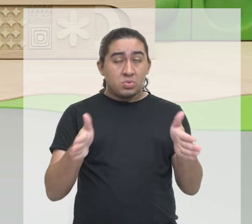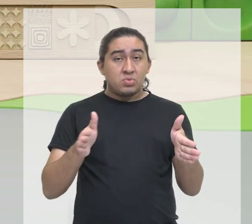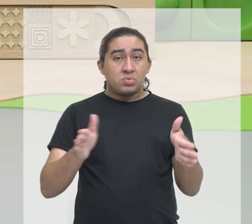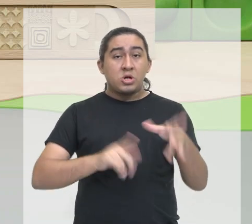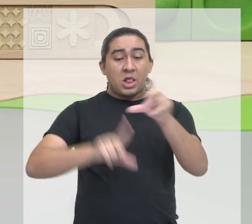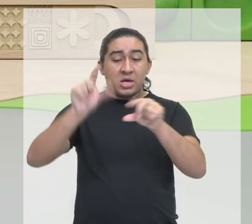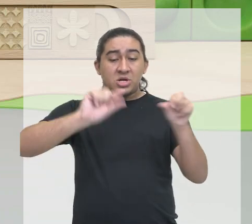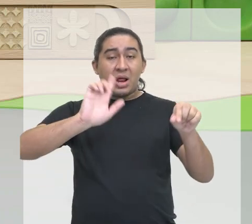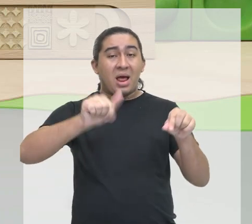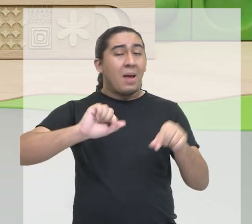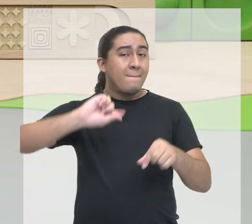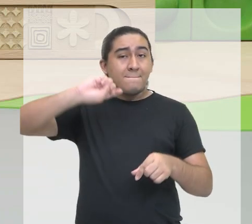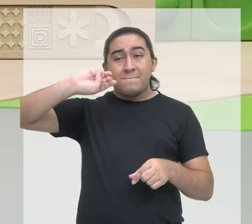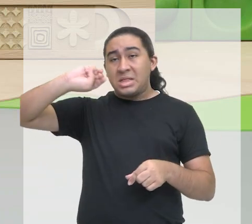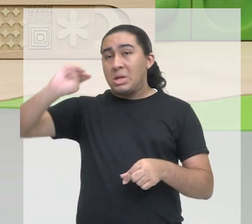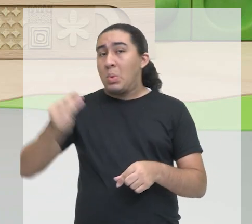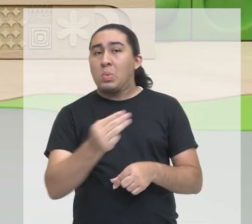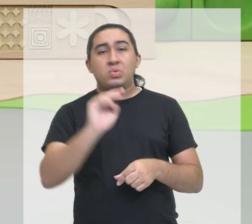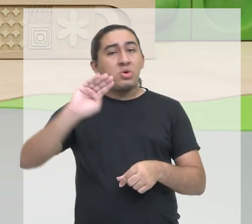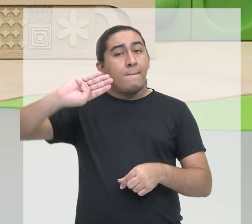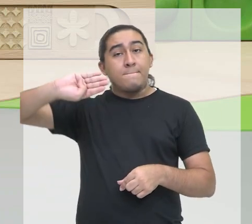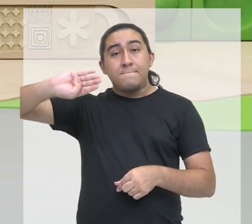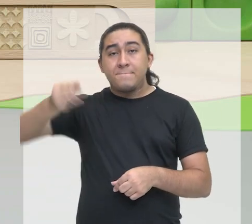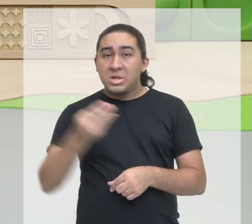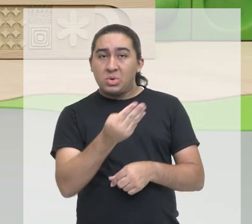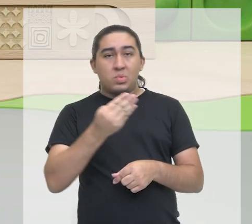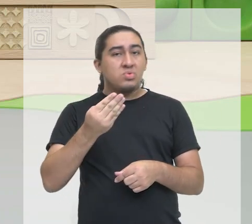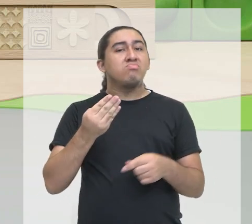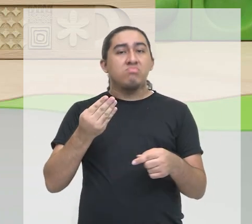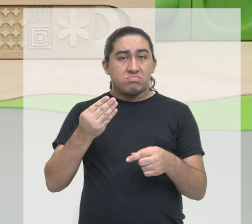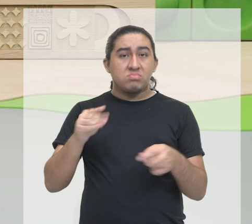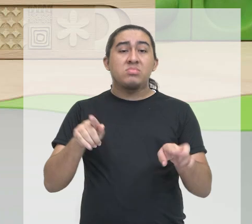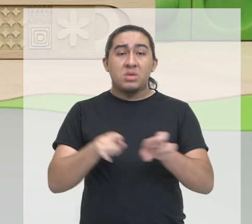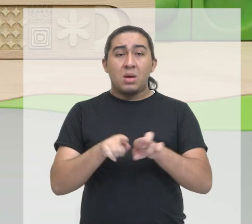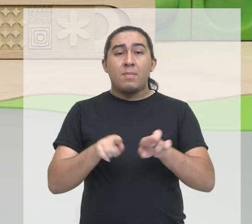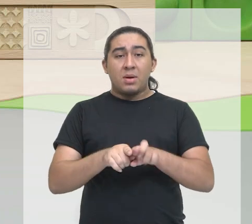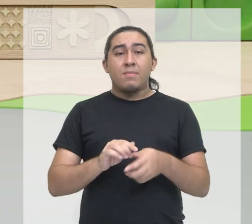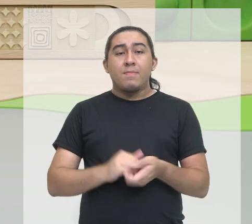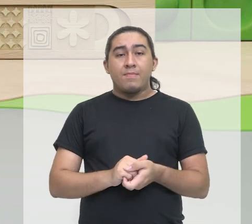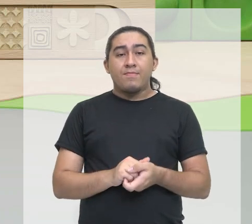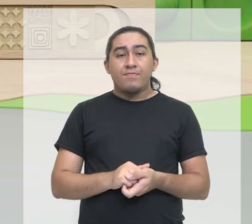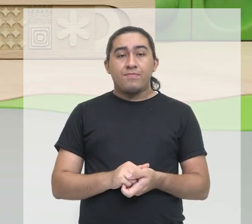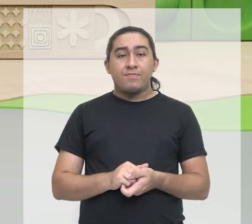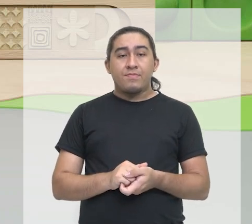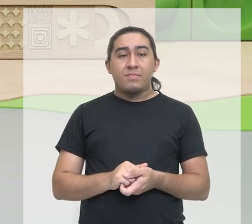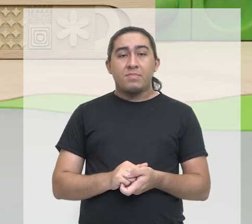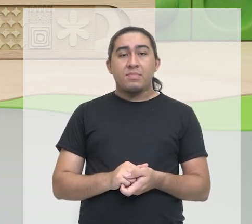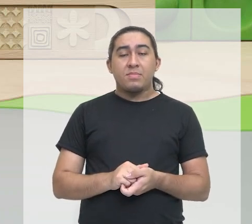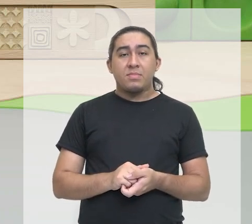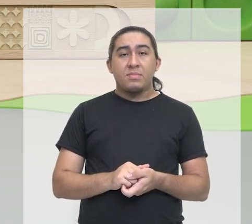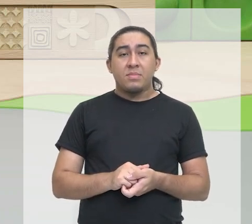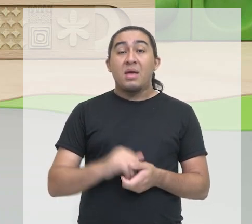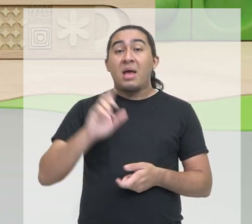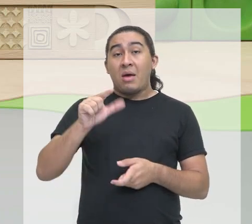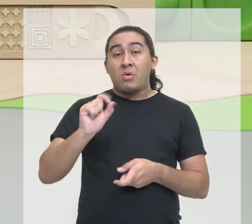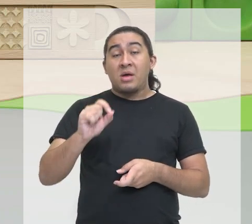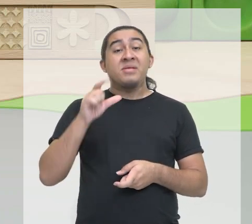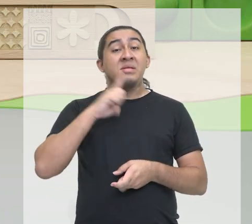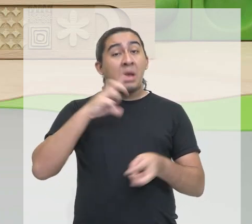bilhões de anos, milhões de anos, né? E em alguns casos, bilhões de anos, aquelas estrelas mais massivas que